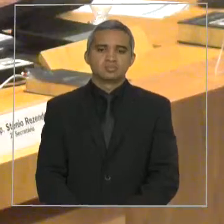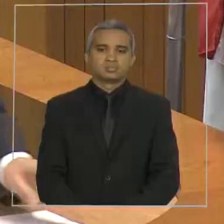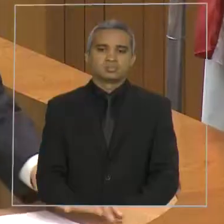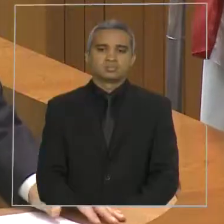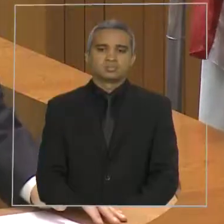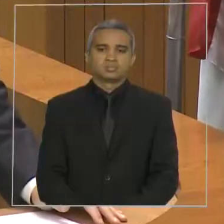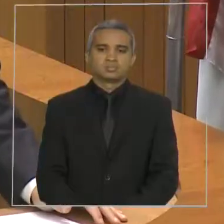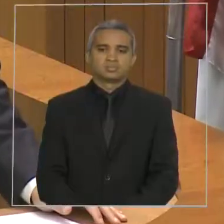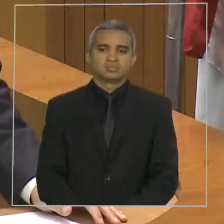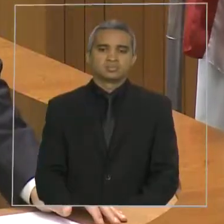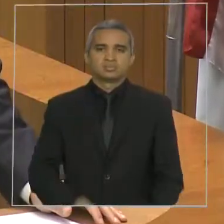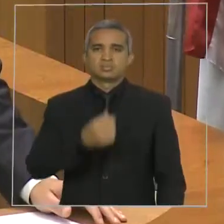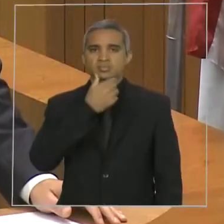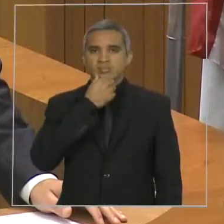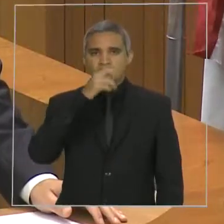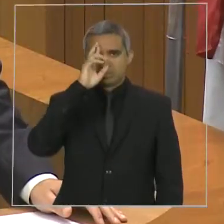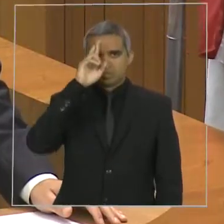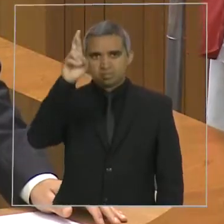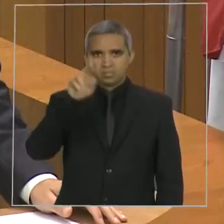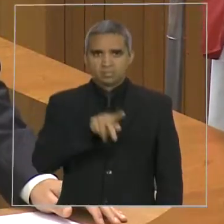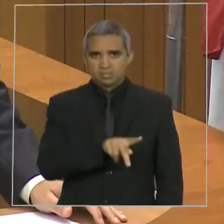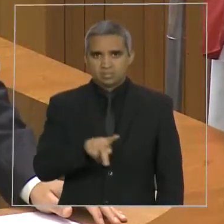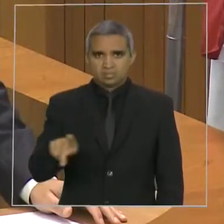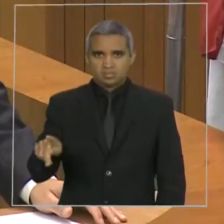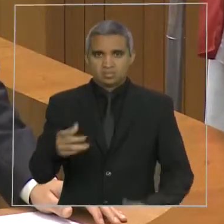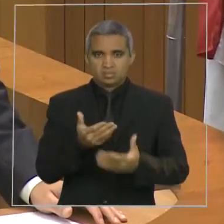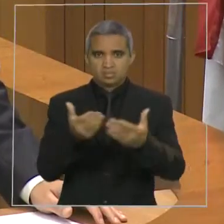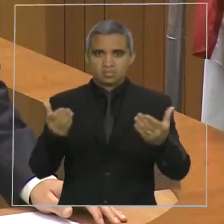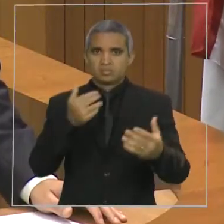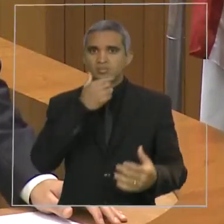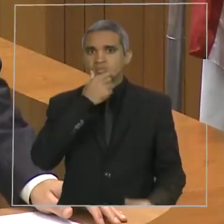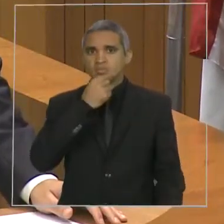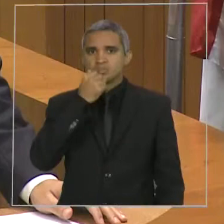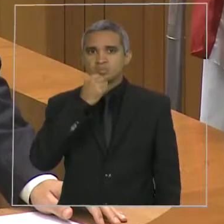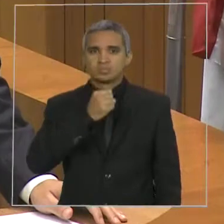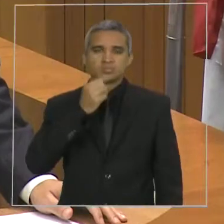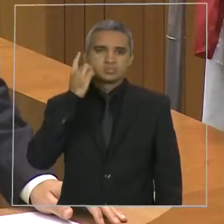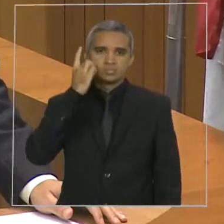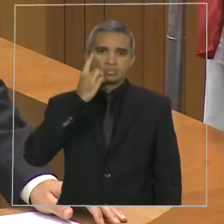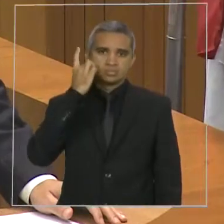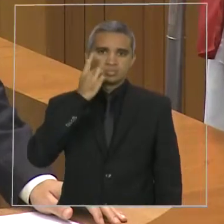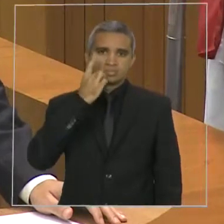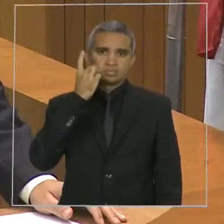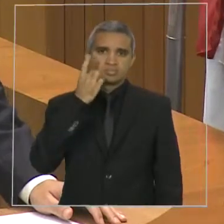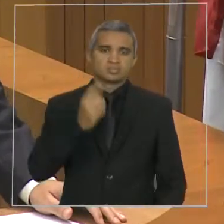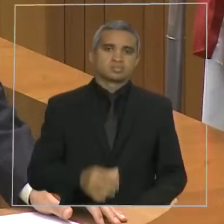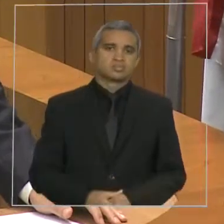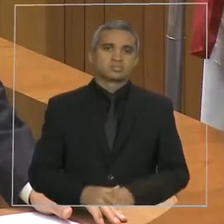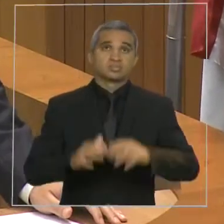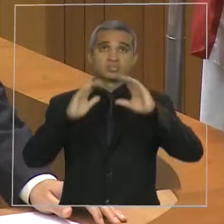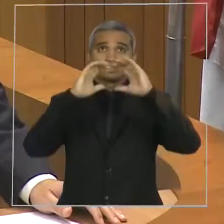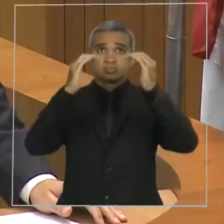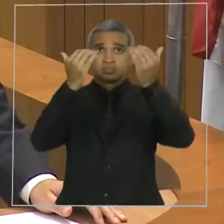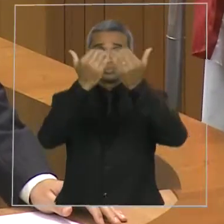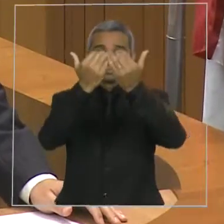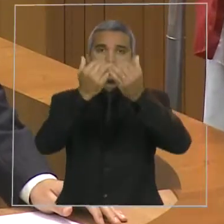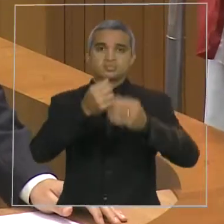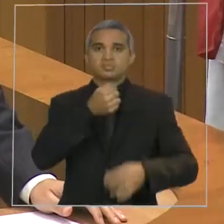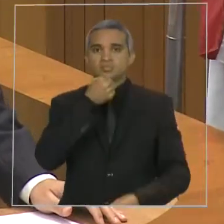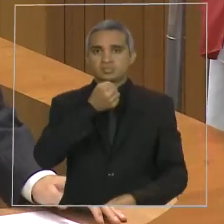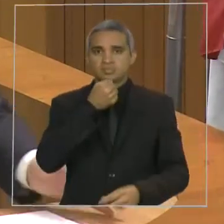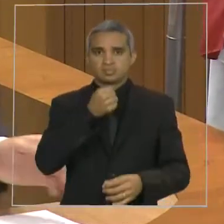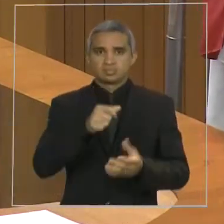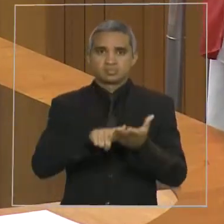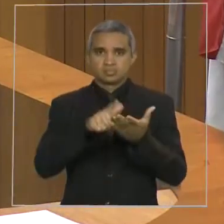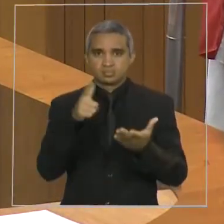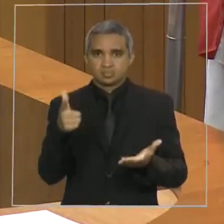Senhor presidente, senhores deputados, senhoras deputadas, galeria, imprensa, telespectadores da TV